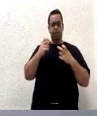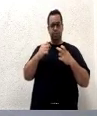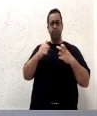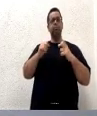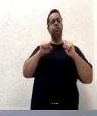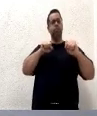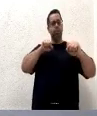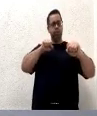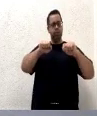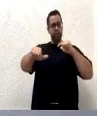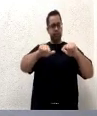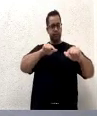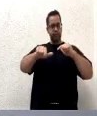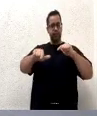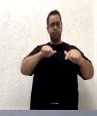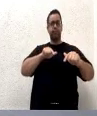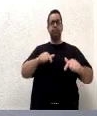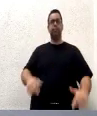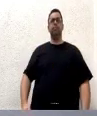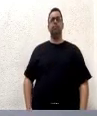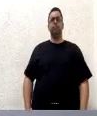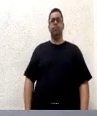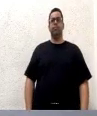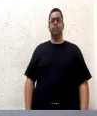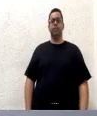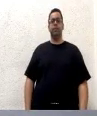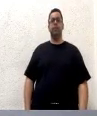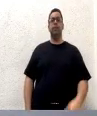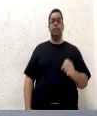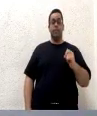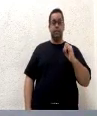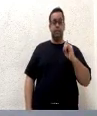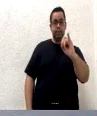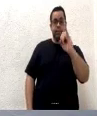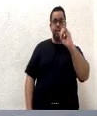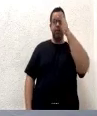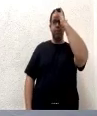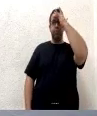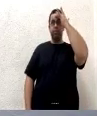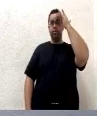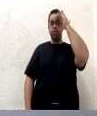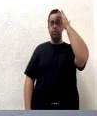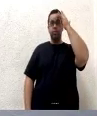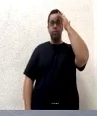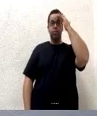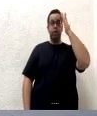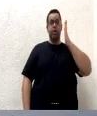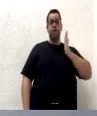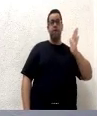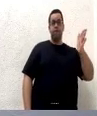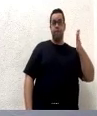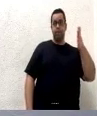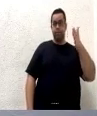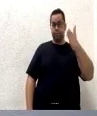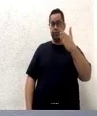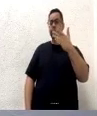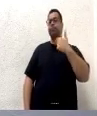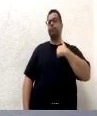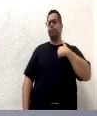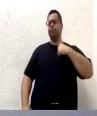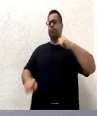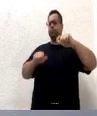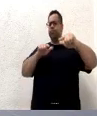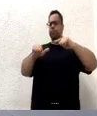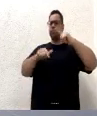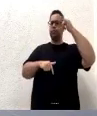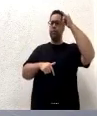a moradia. É nesse caso que nós vamos lá tentar trabalhar para eliminar vetor. E aí eu já vou chegar lá daqui a pouquinho. Vou tratar